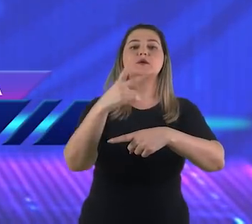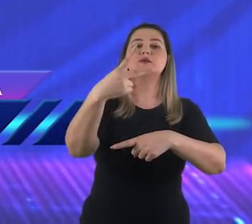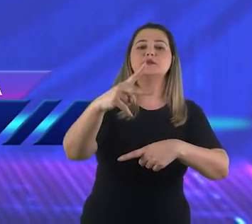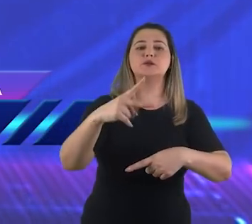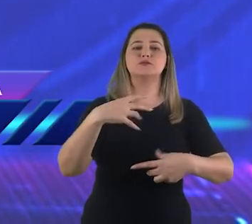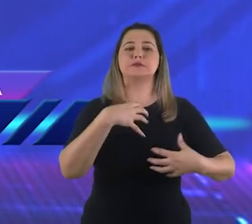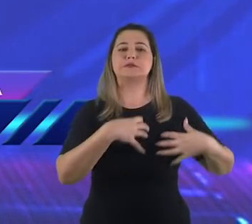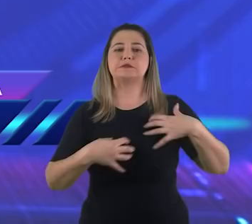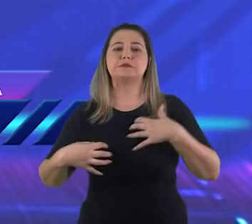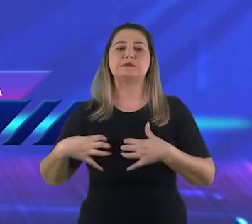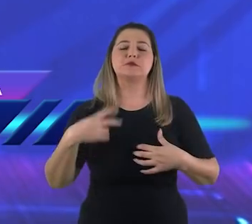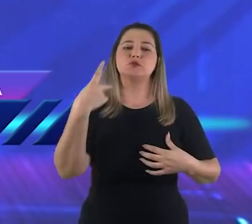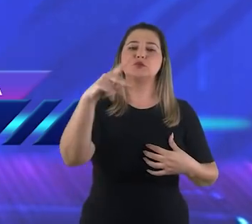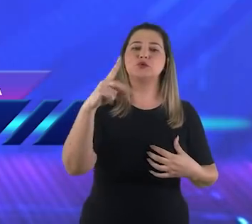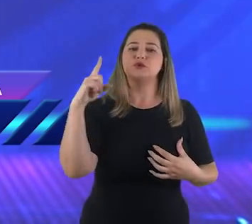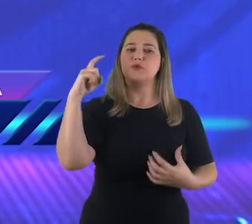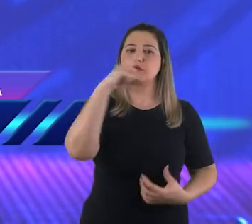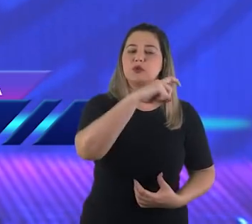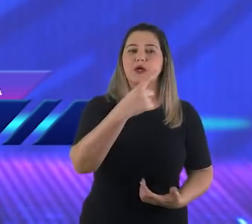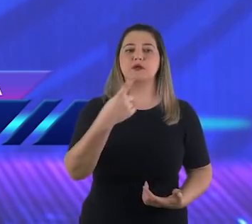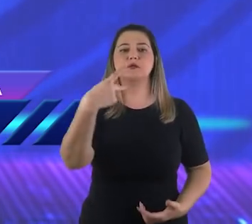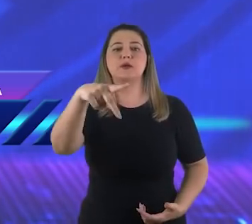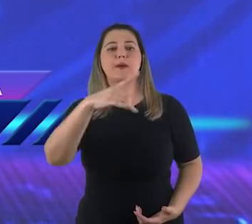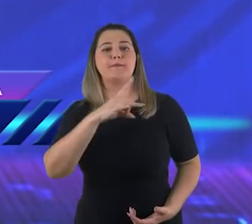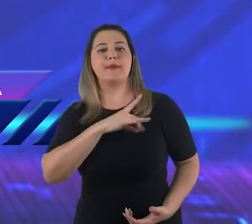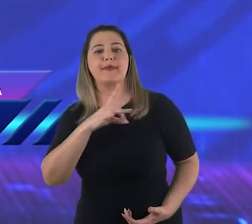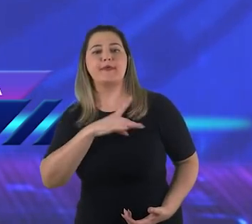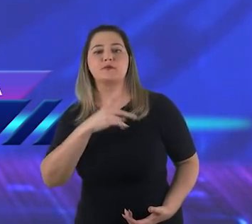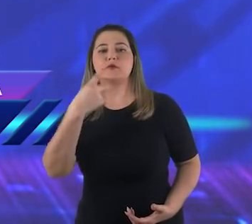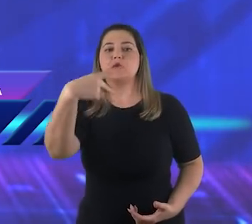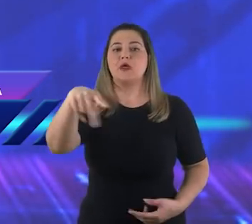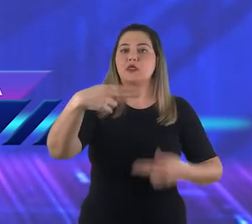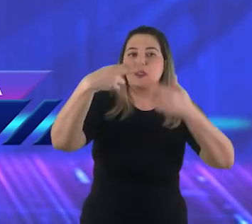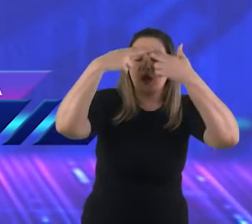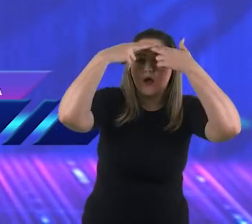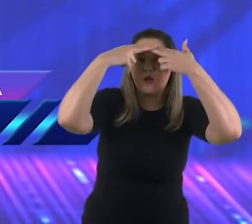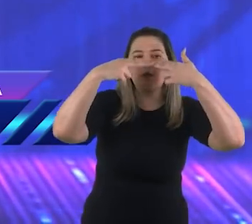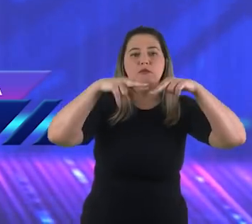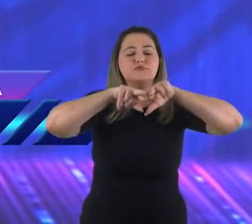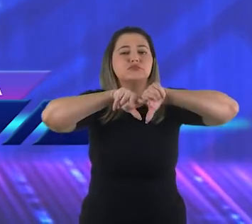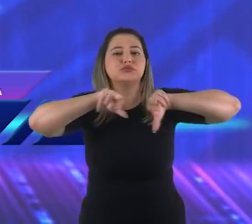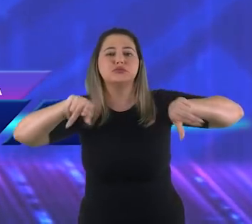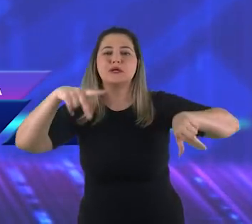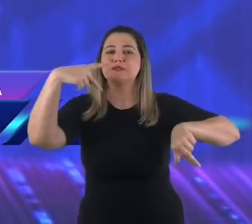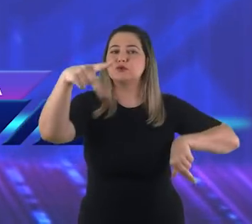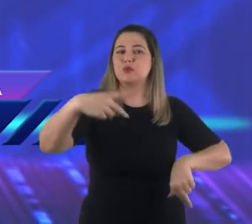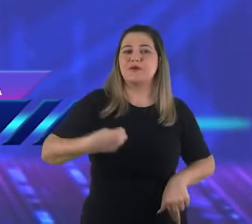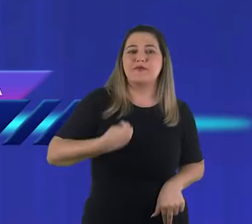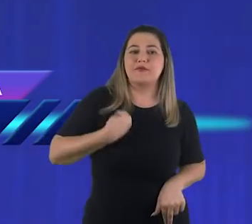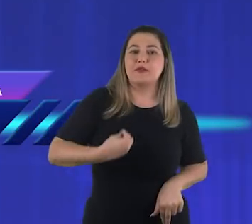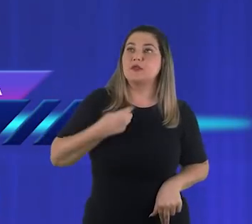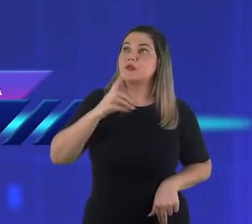com as suas dores, com as suas dificuldades, com seus medos, com seus traumas.